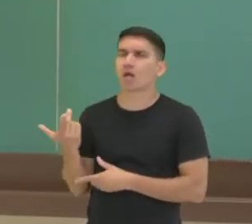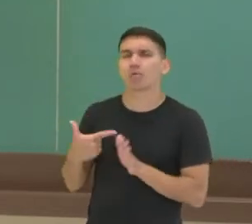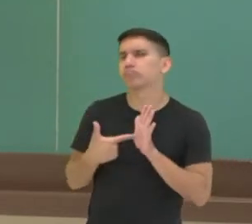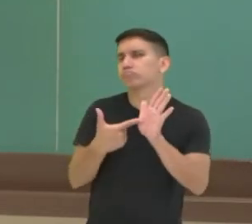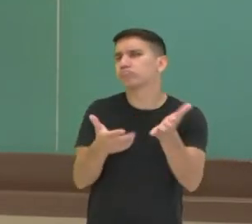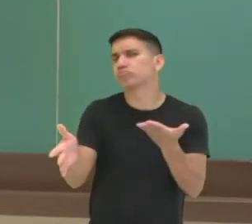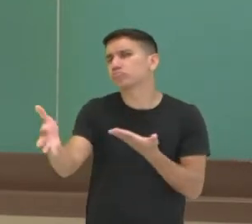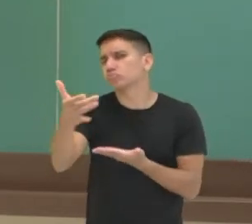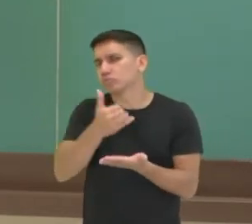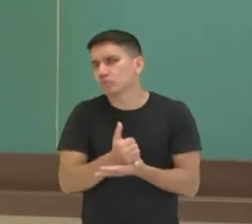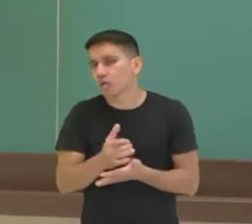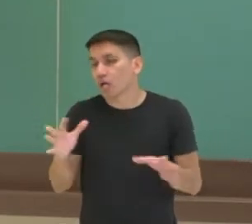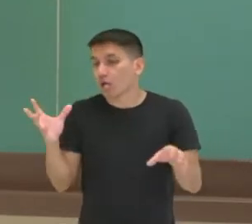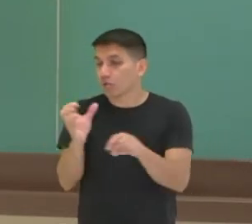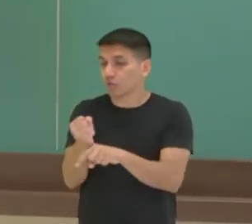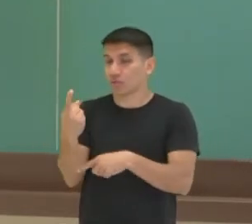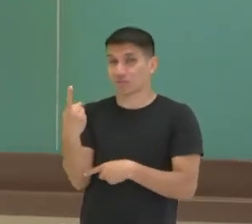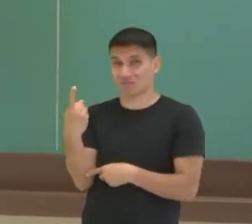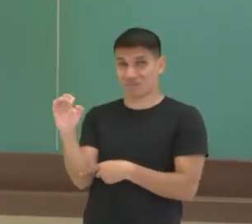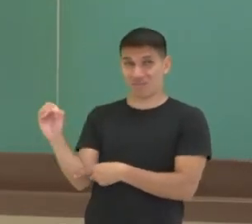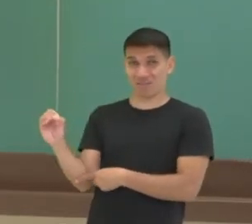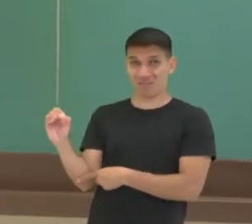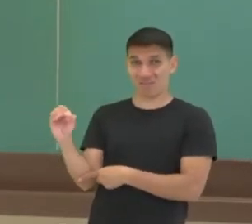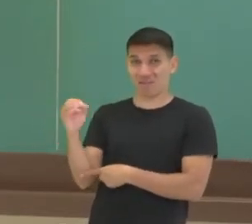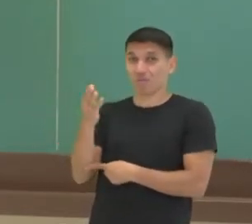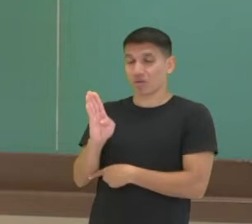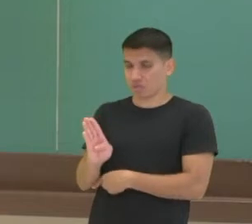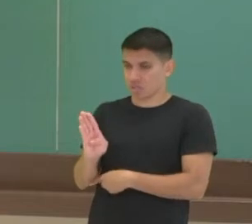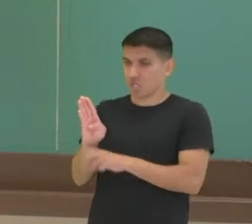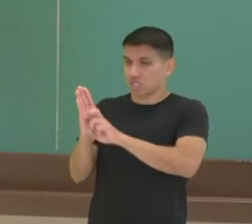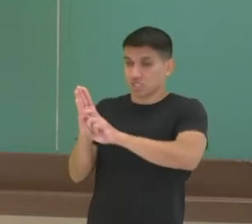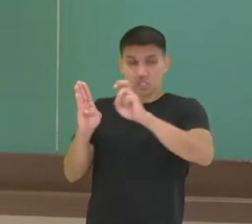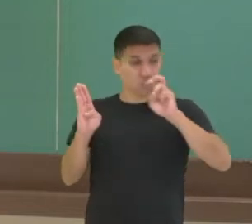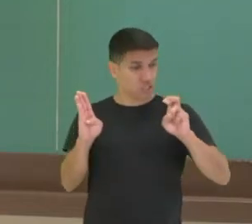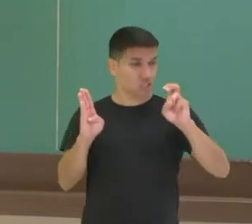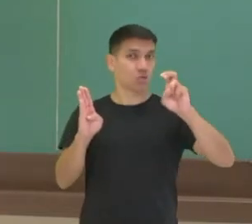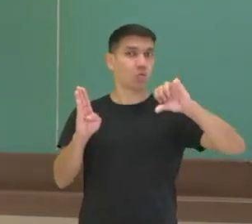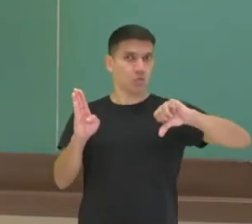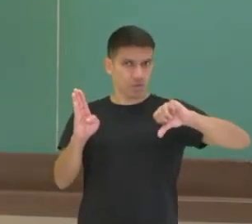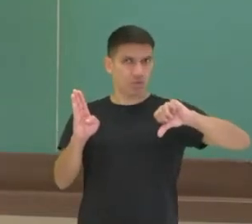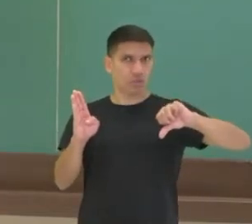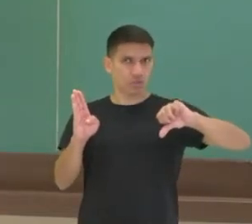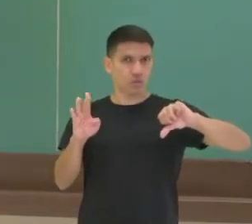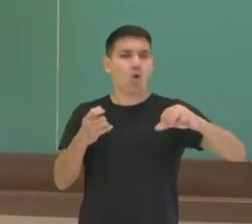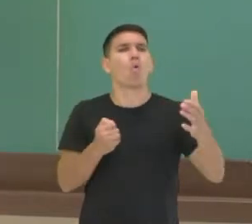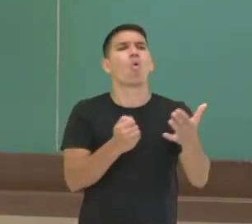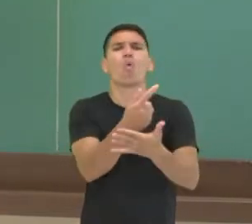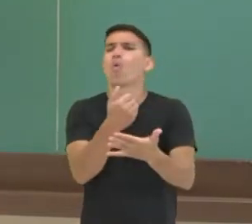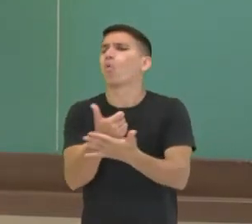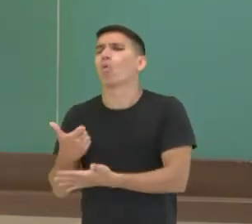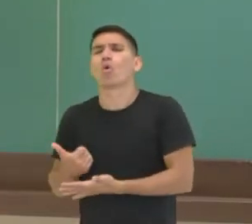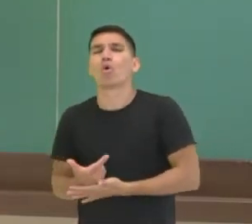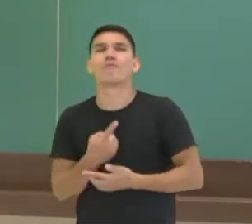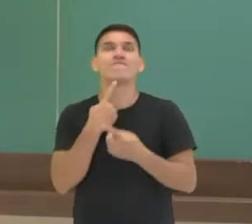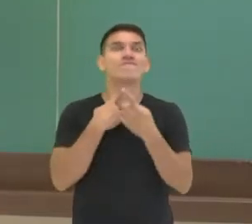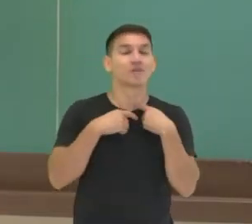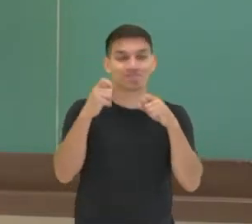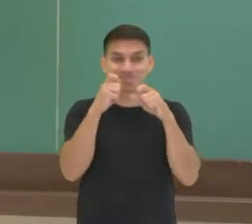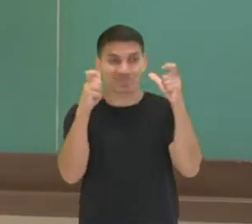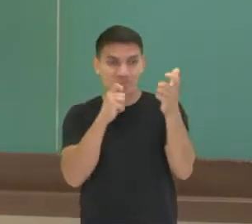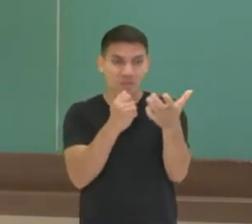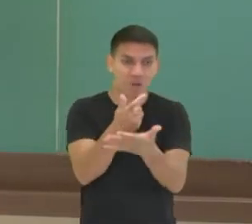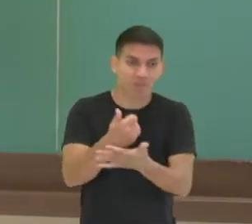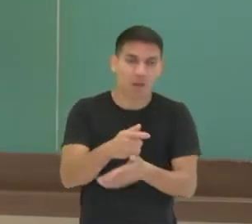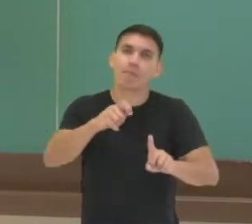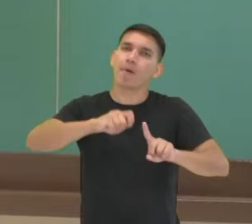revelou? Que de cada 100 brasileiros, 59 fizeram compras por impulso no mês de fevereiro. Ou seja,